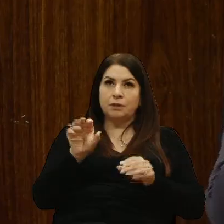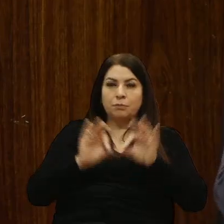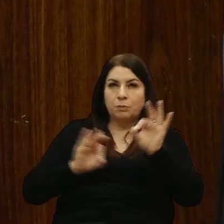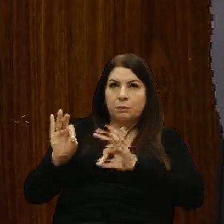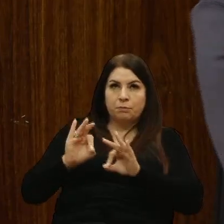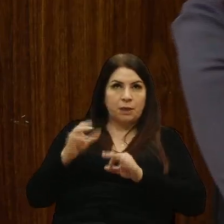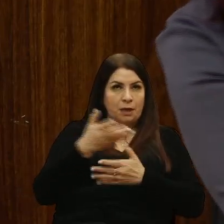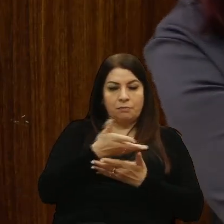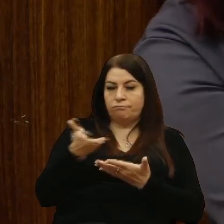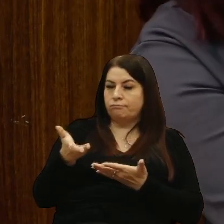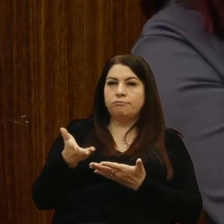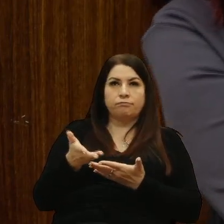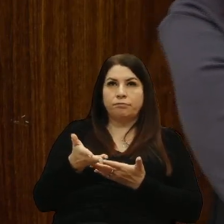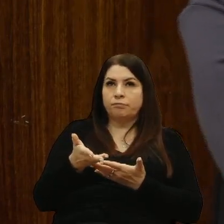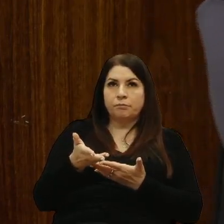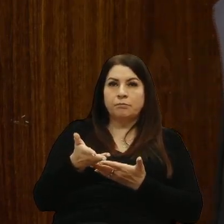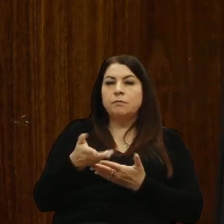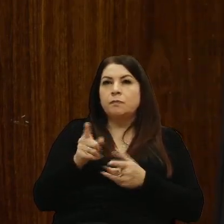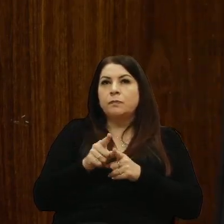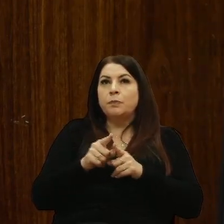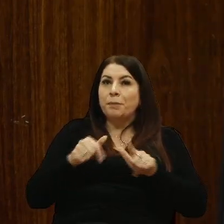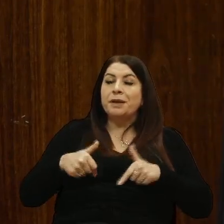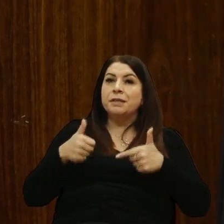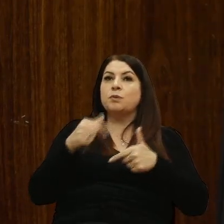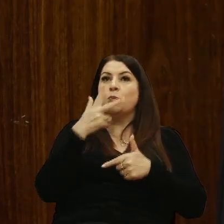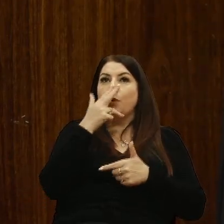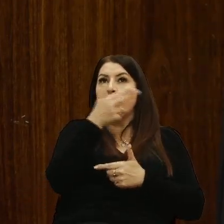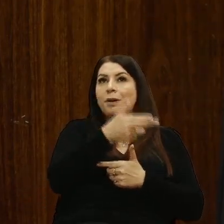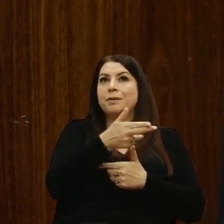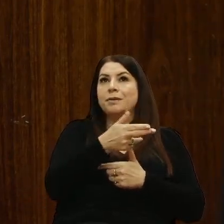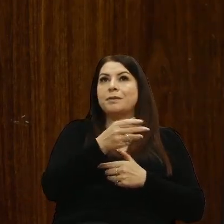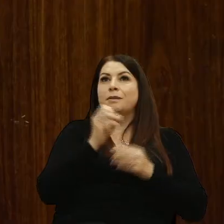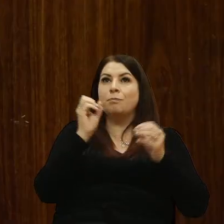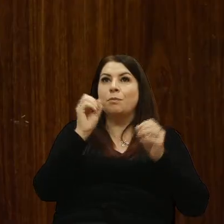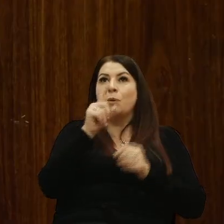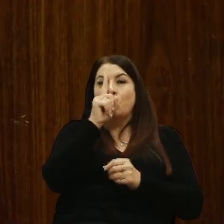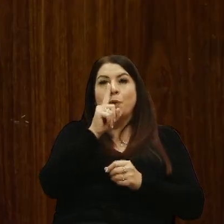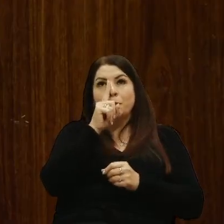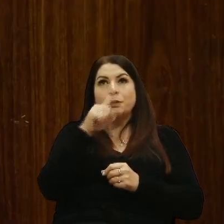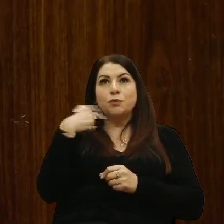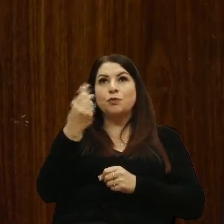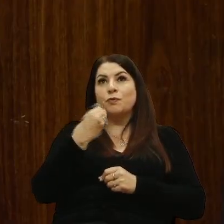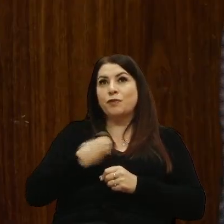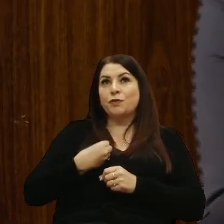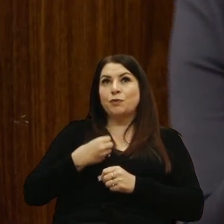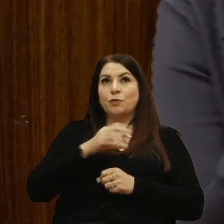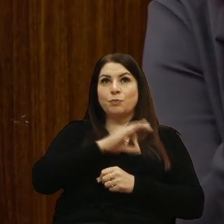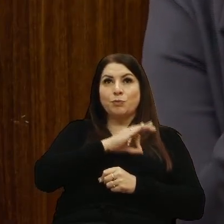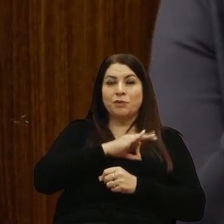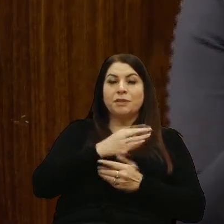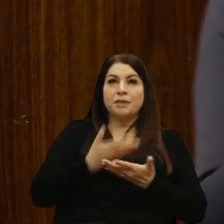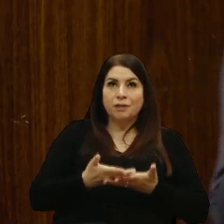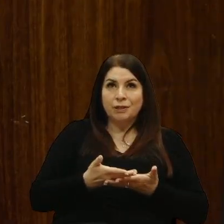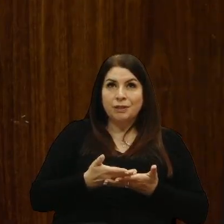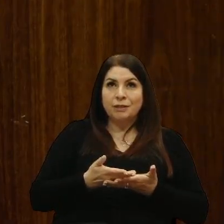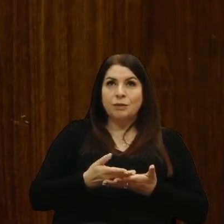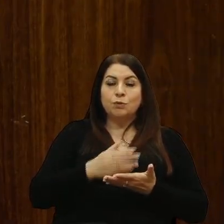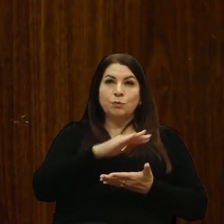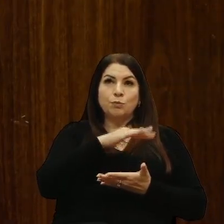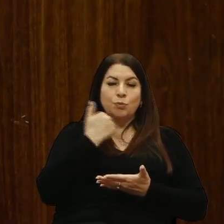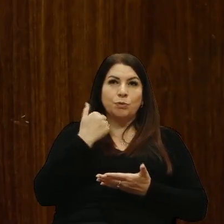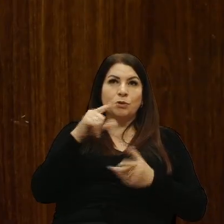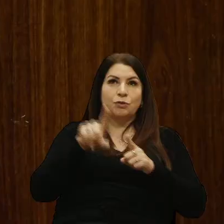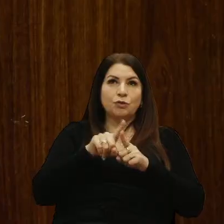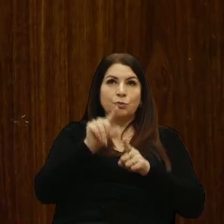para uma ação dessas, botaram em risco a vida de outros policiais, que, aliás, os que morreram